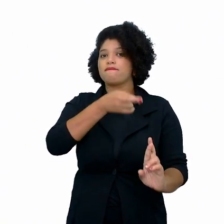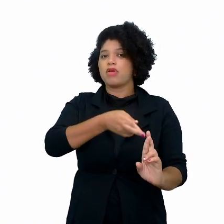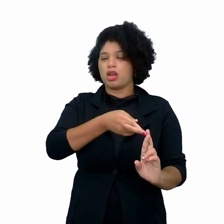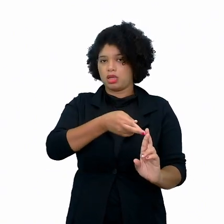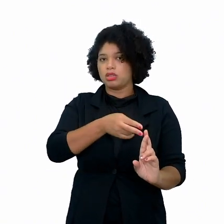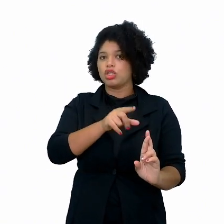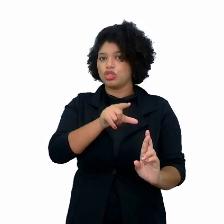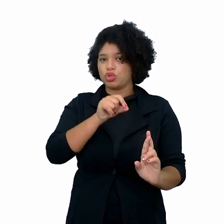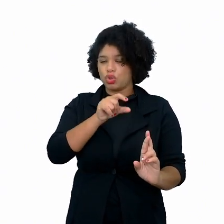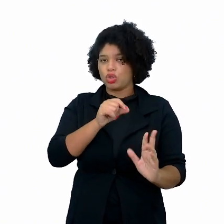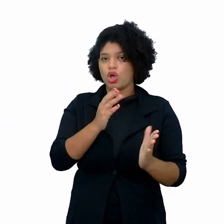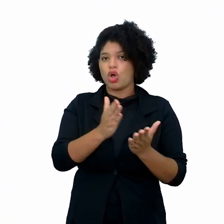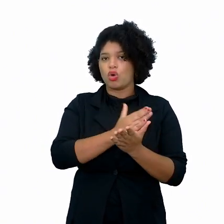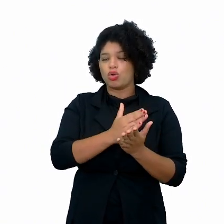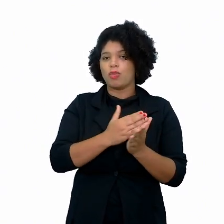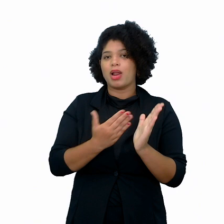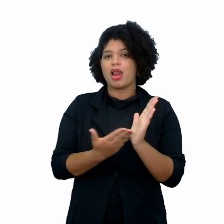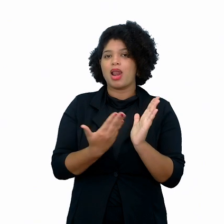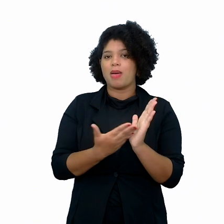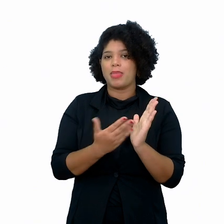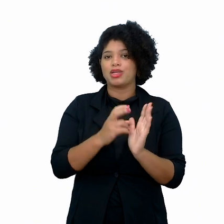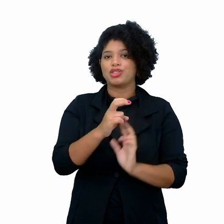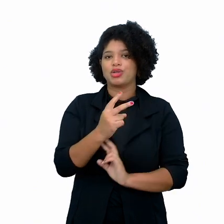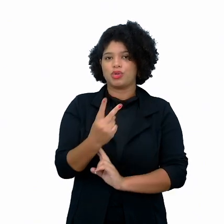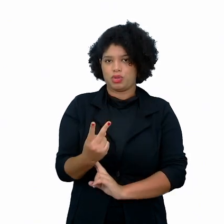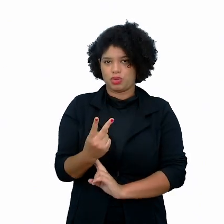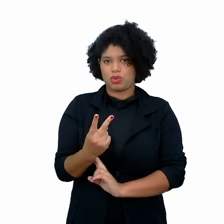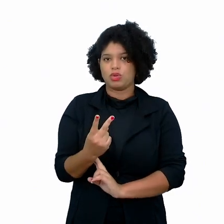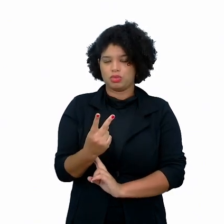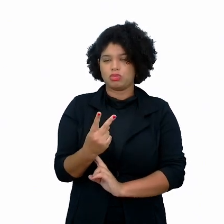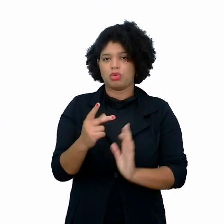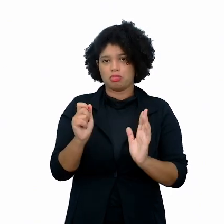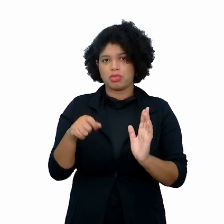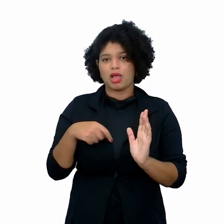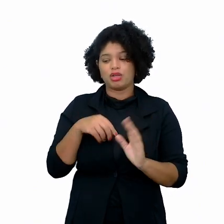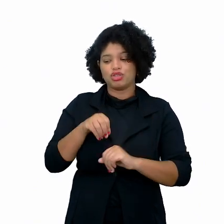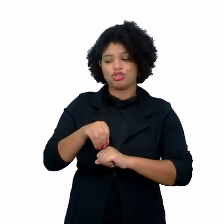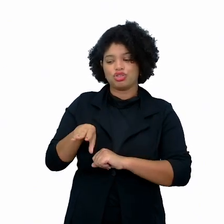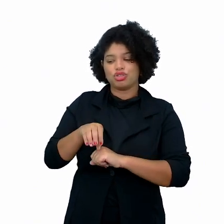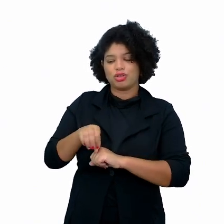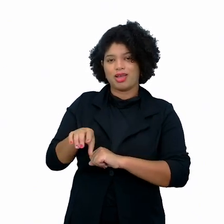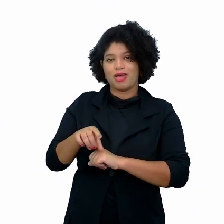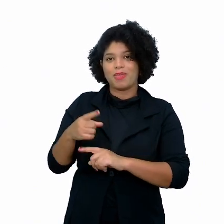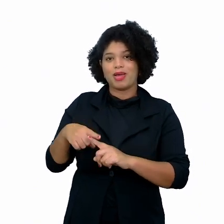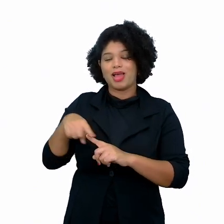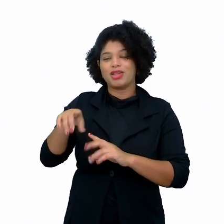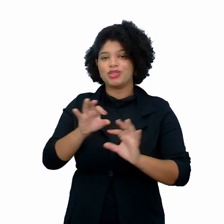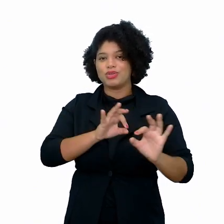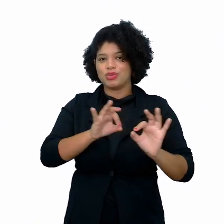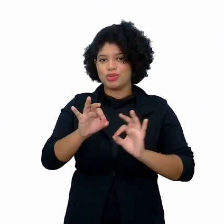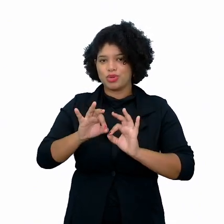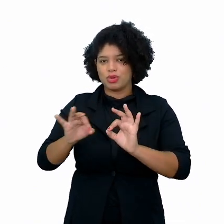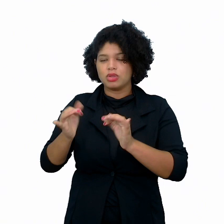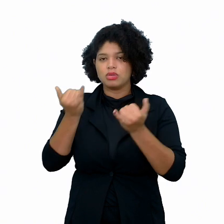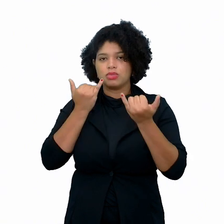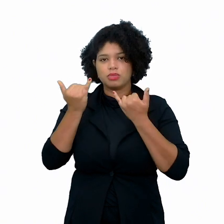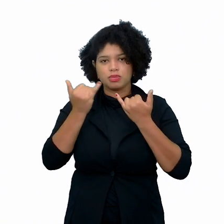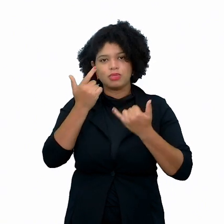aparecem na página 52 do material, porque eles depois organizarão essas